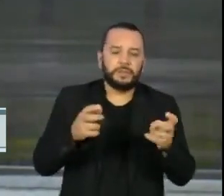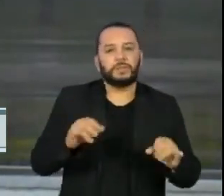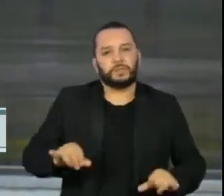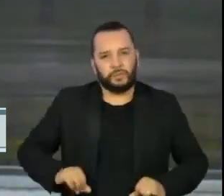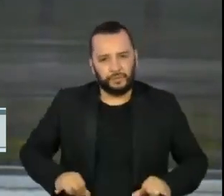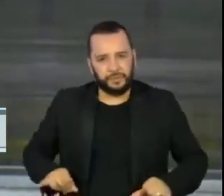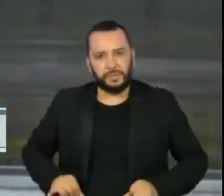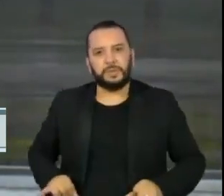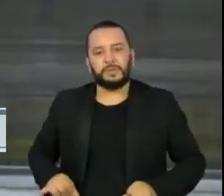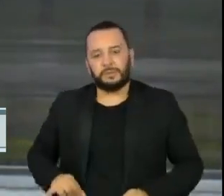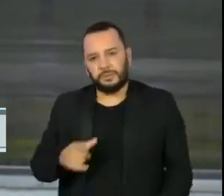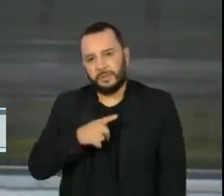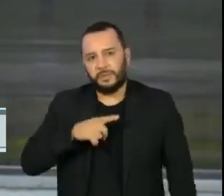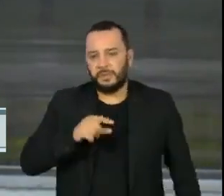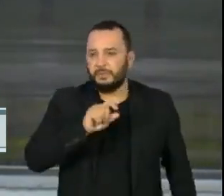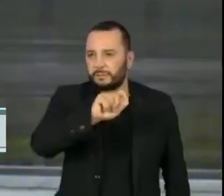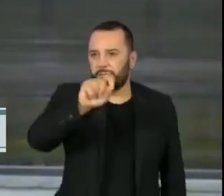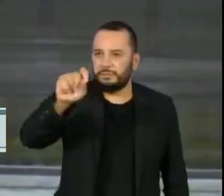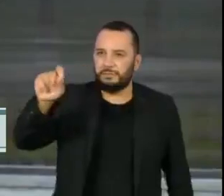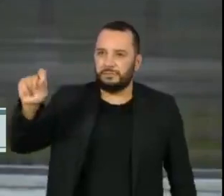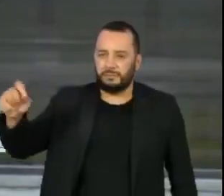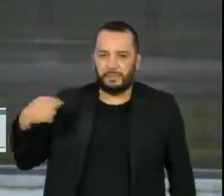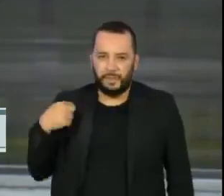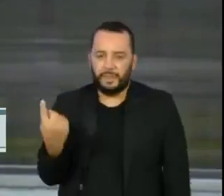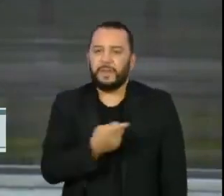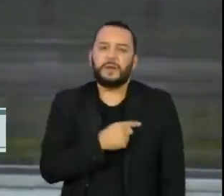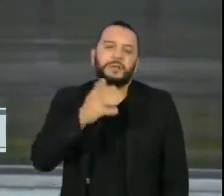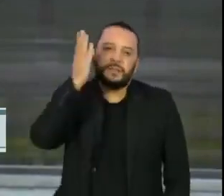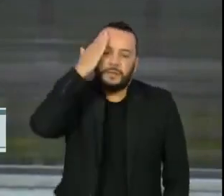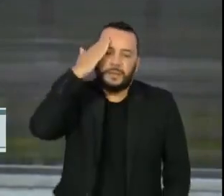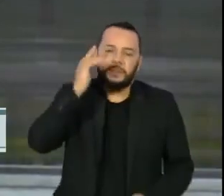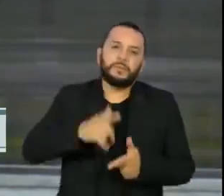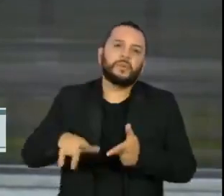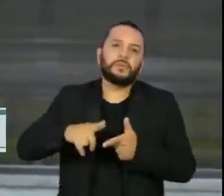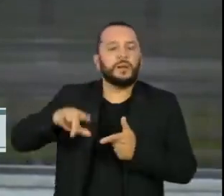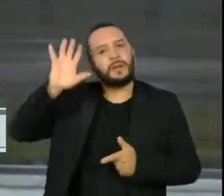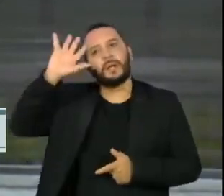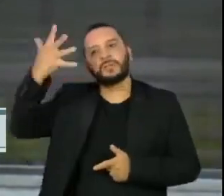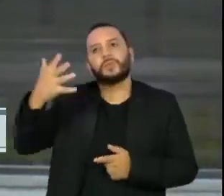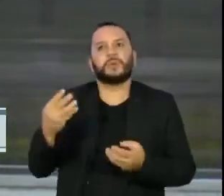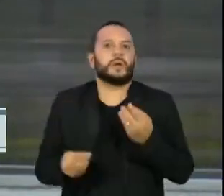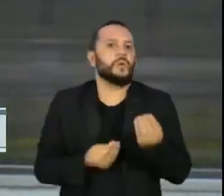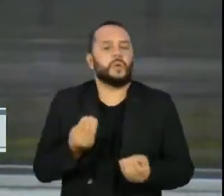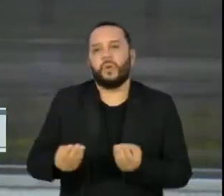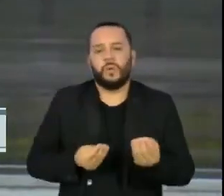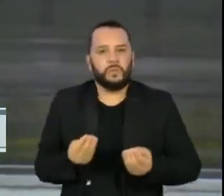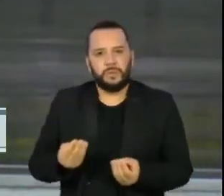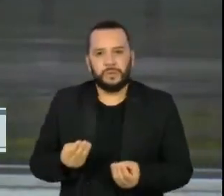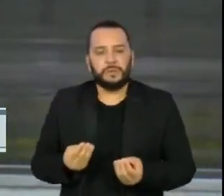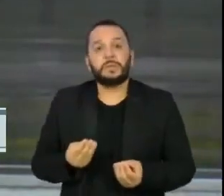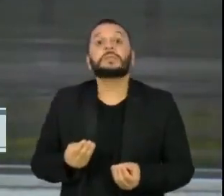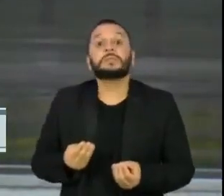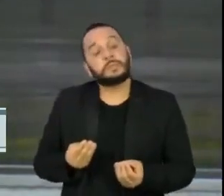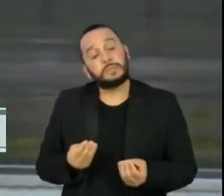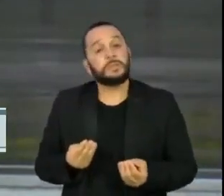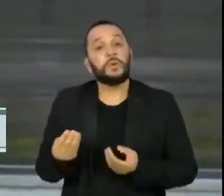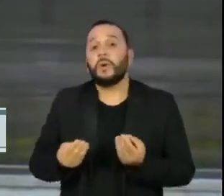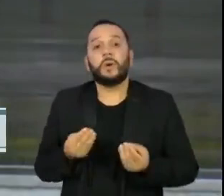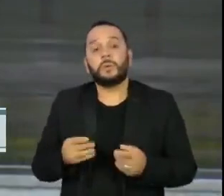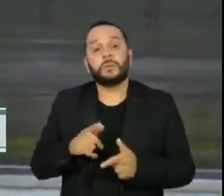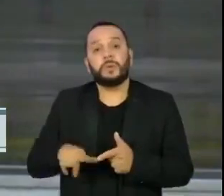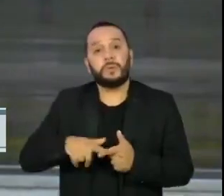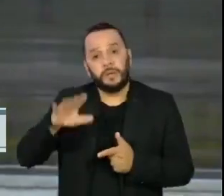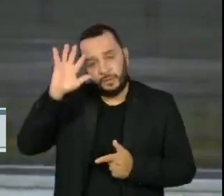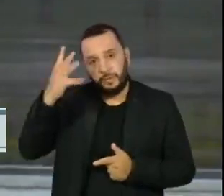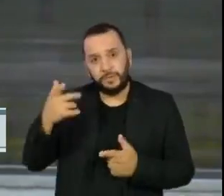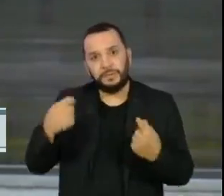proporciona. Mas sabemos que, para sair dessa situação e da beira desse colapso, cada